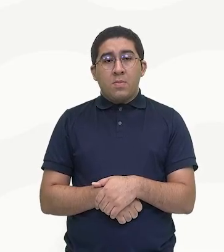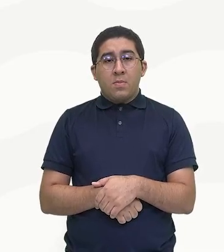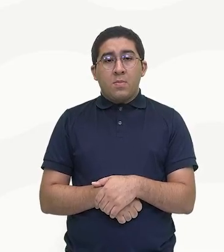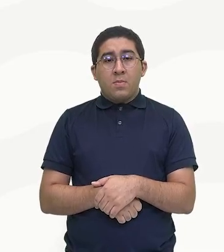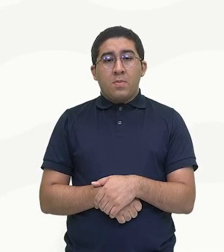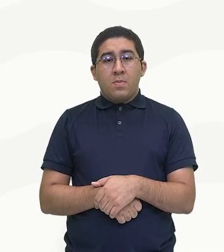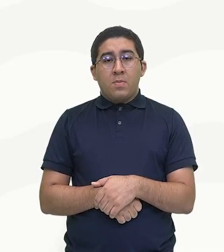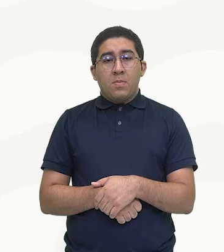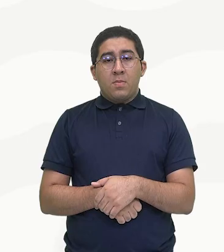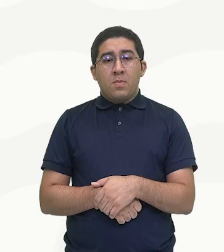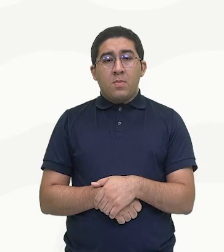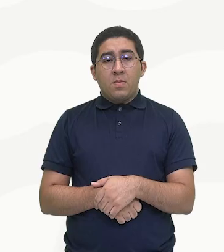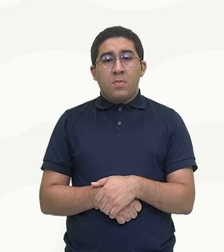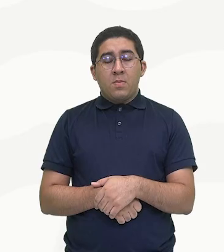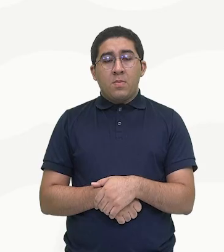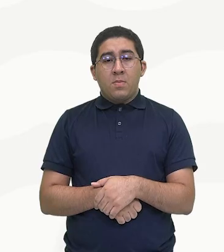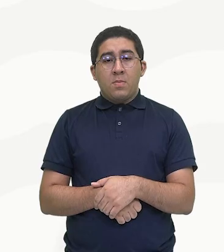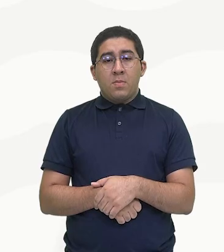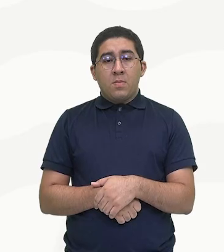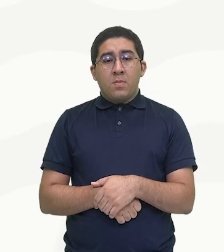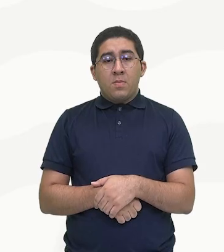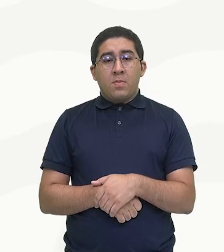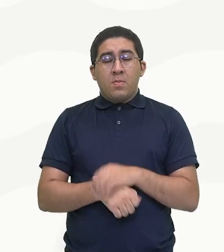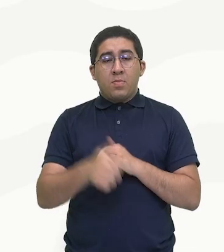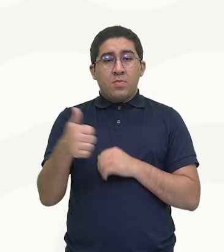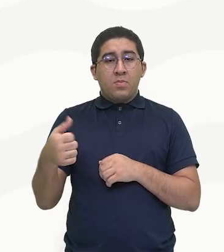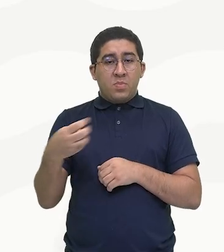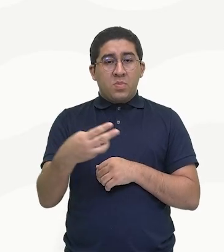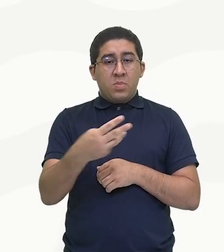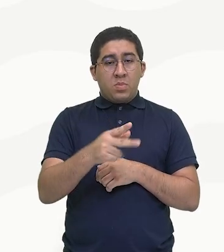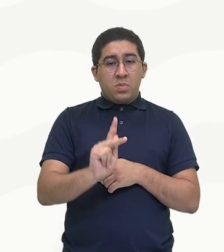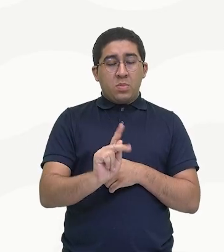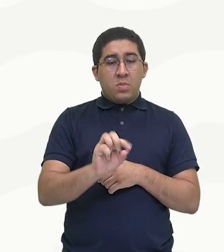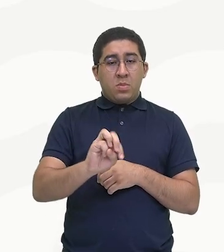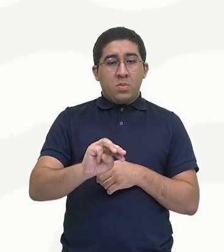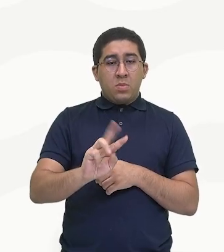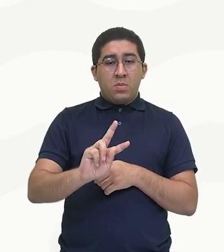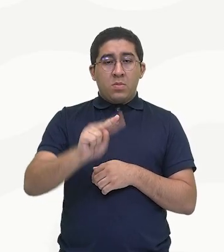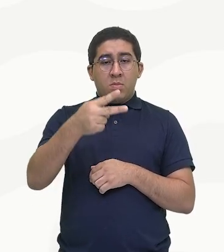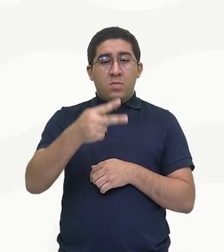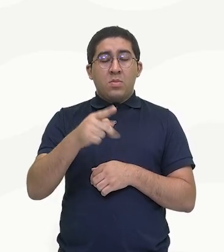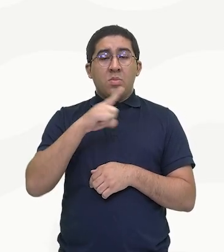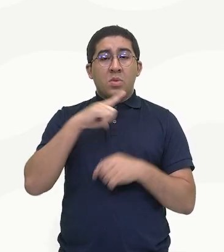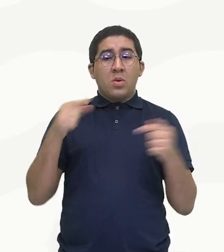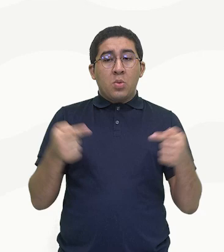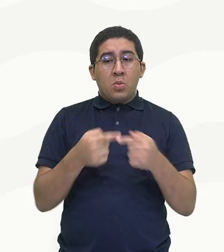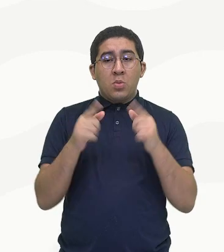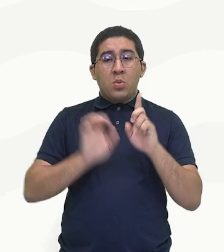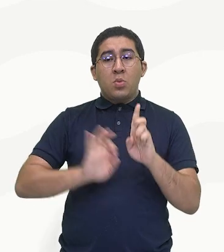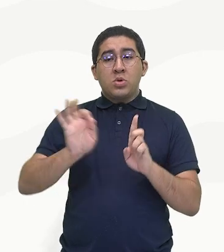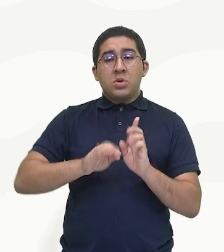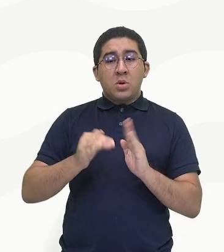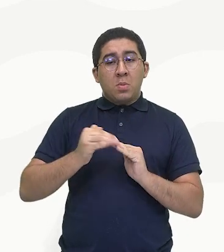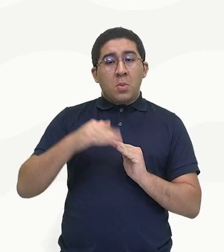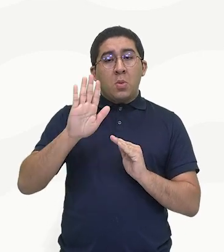133 quilômetros quadrados. E isso corresponde a um aumento de